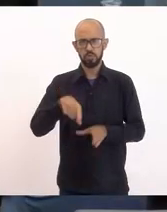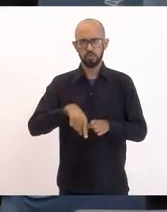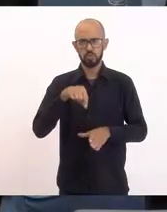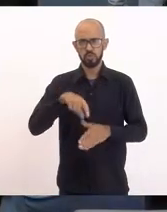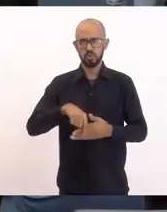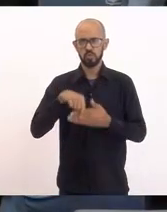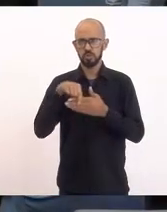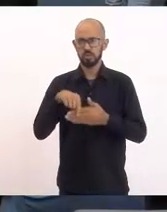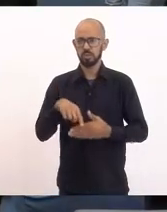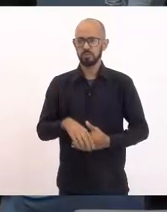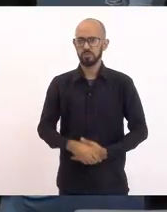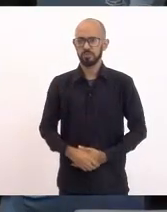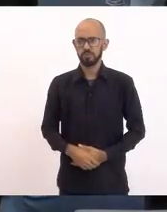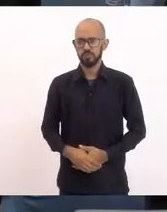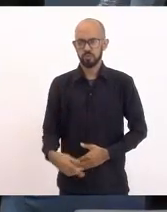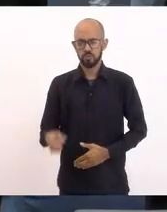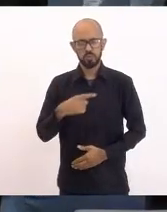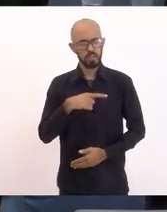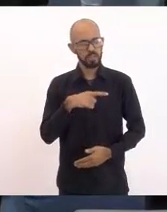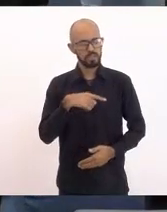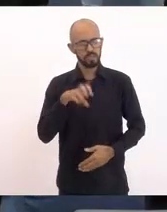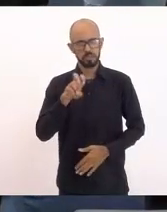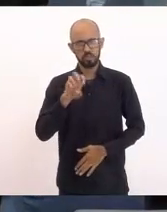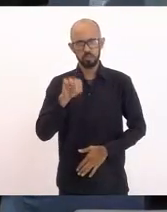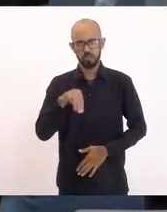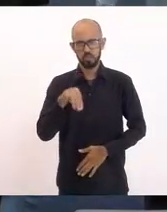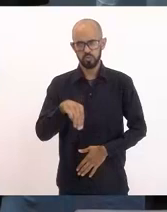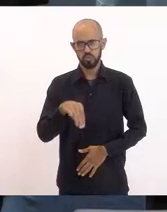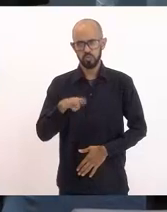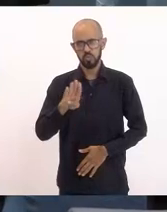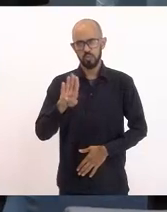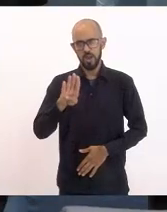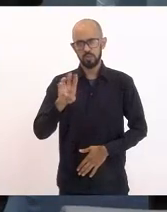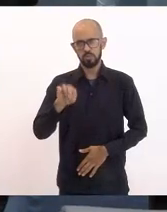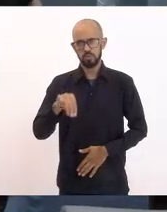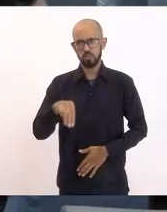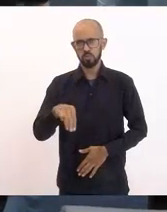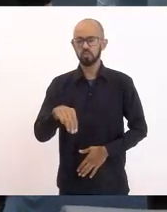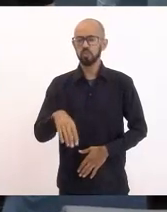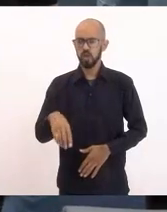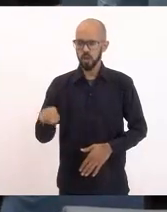Vossa Excelência dispõe de 5 minutos. No 4º minuto eu irei avisá-lo.